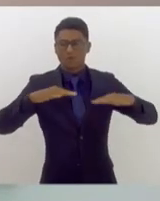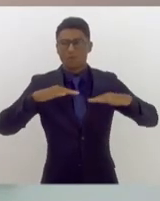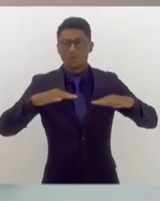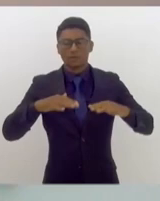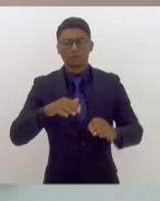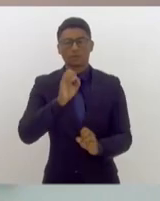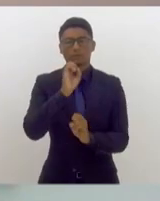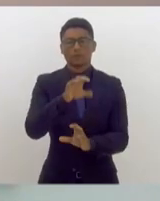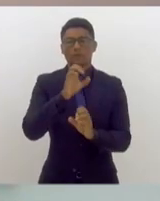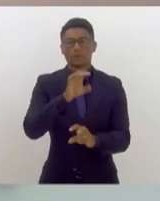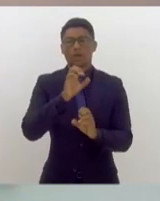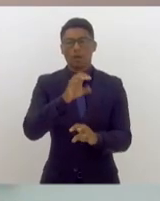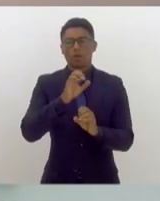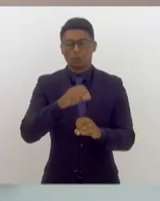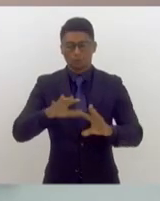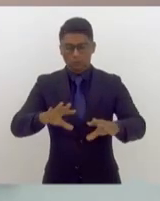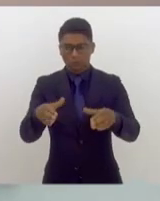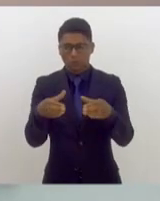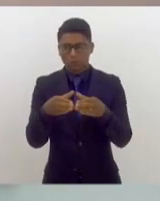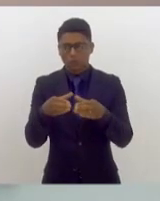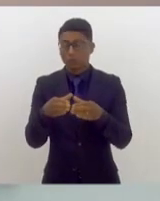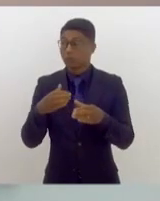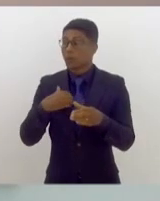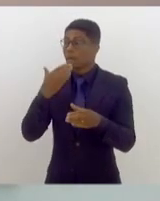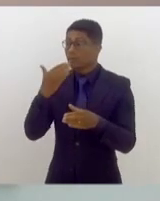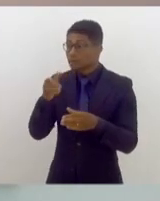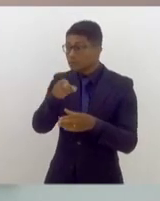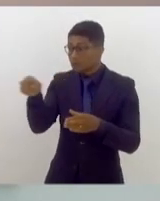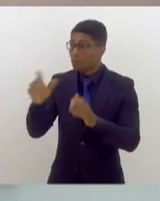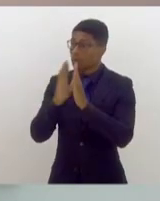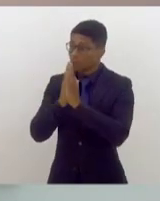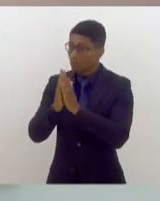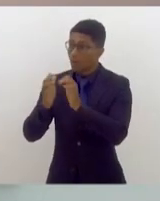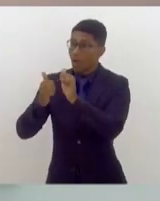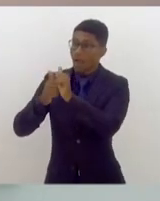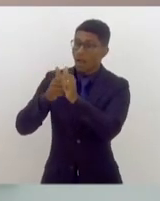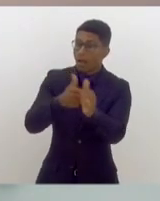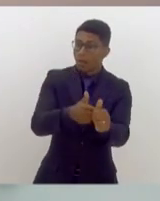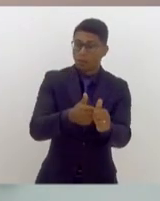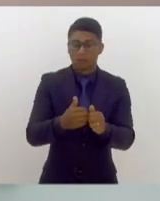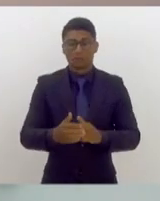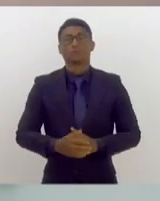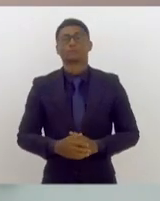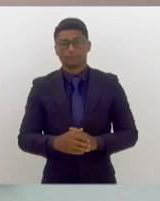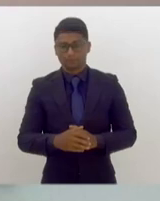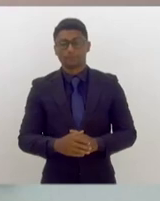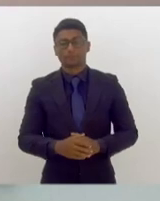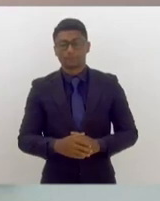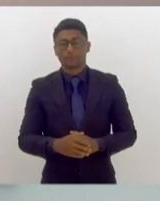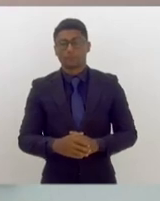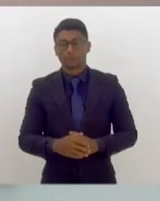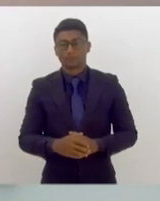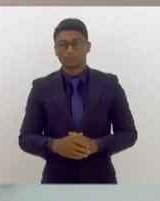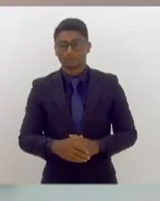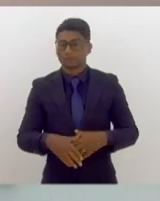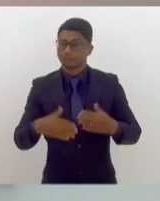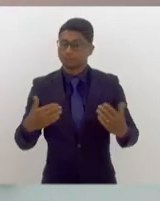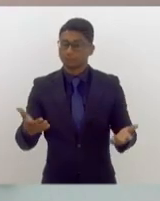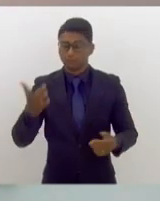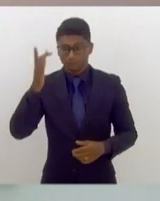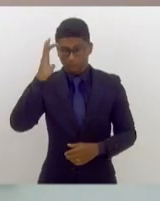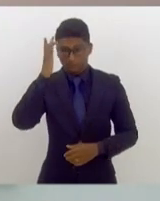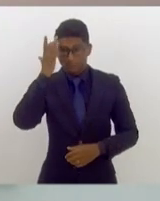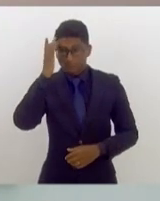educação. Até pedi que eles também acompanhassem os dobramentos dessa decisão, e acho que